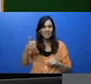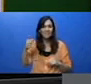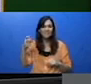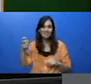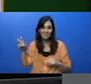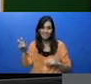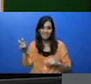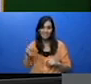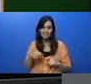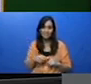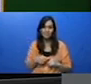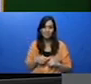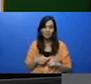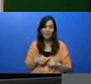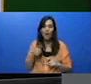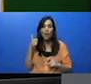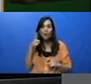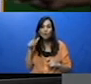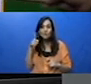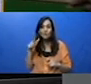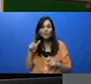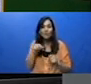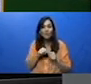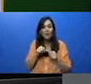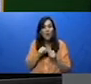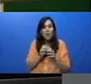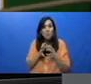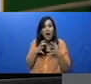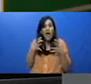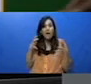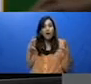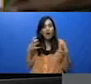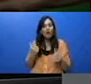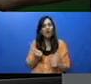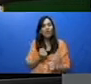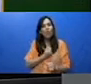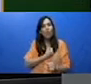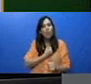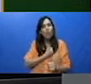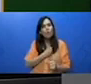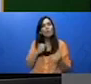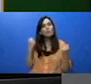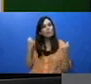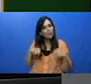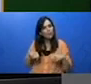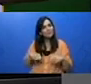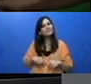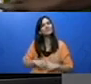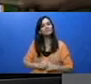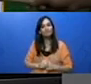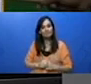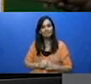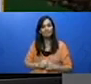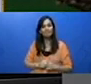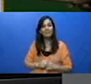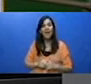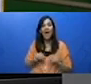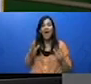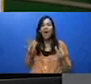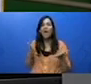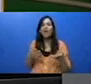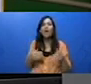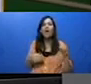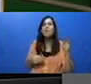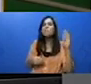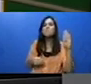9.215, e nós conseguimos formar os maiores números possíveis. Agora, na B, escreva os números formados no